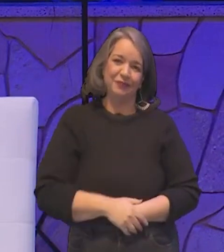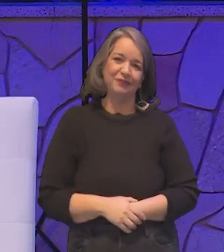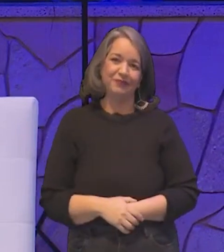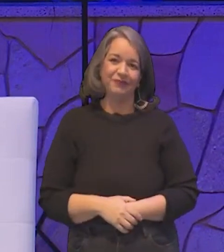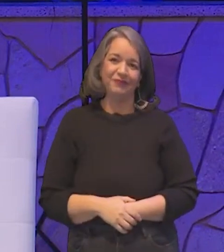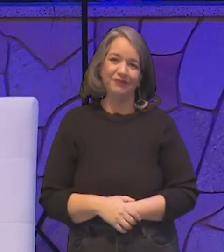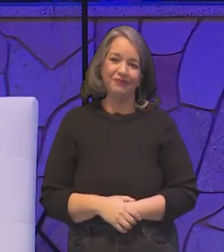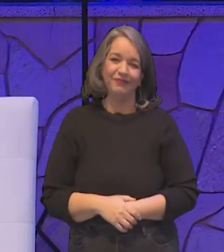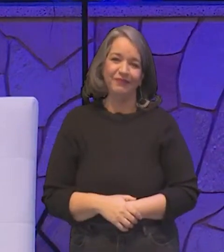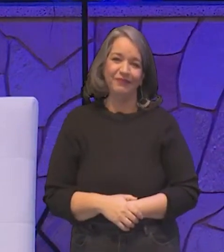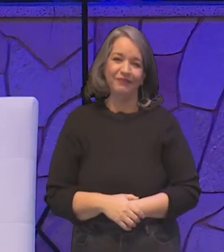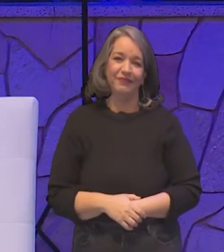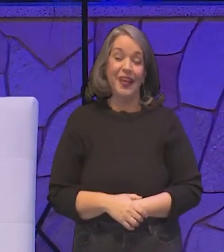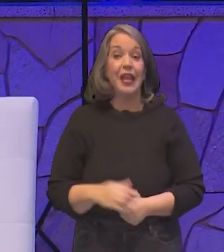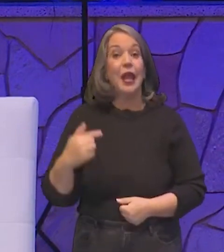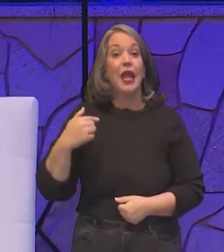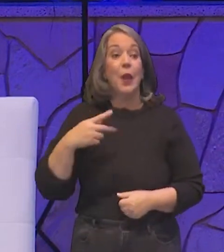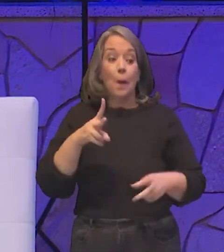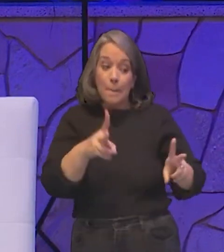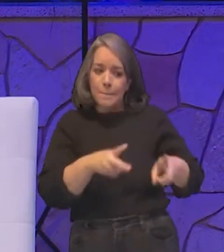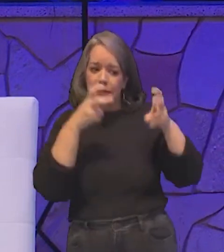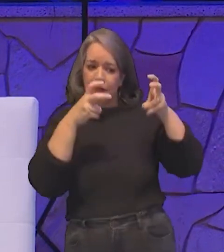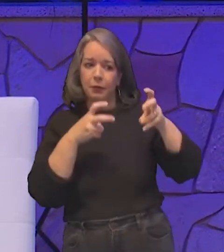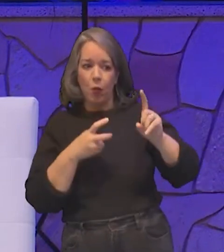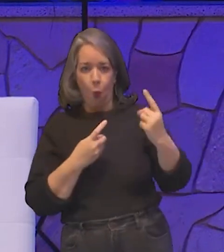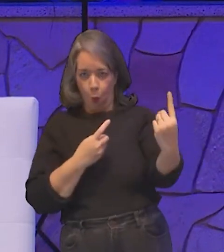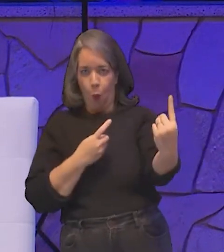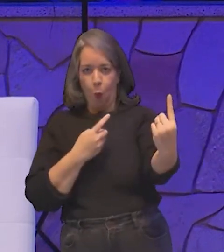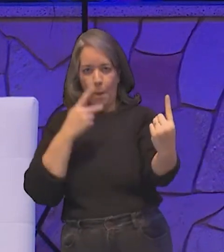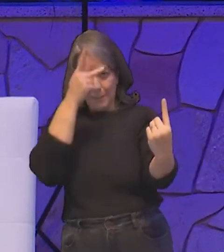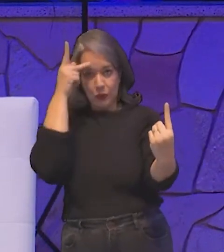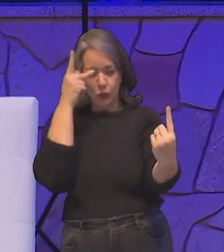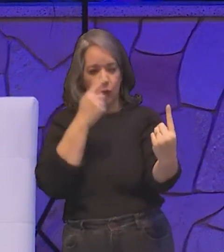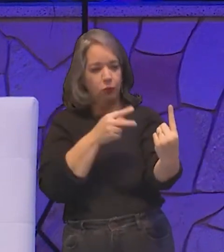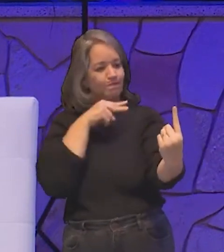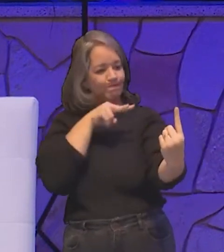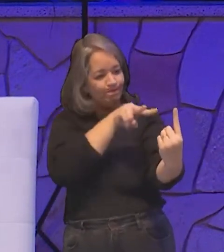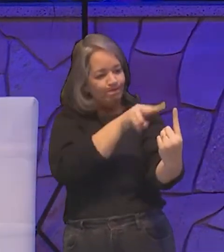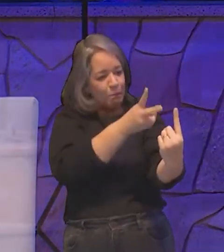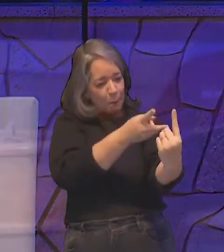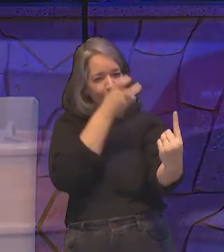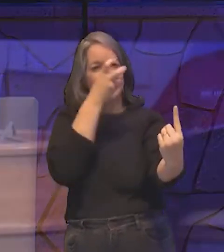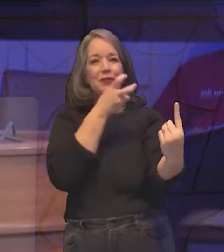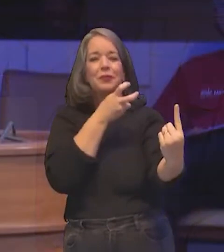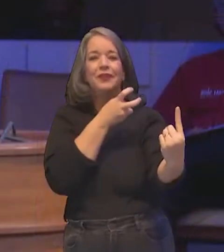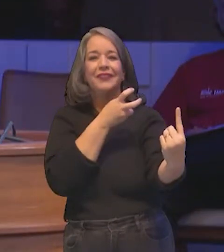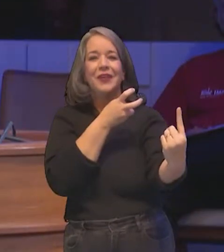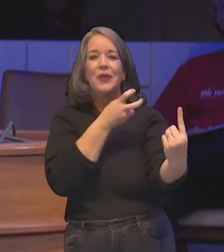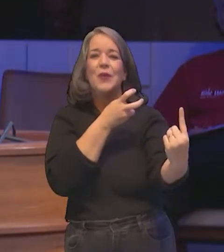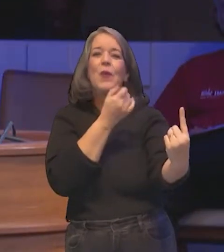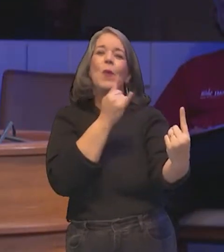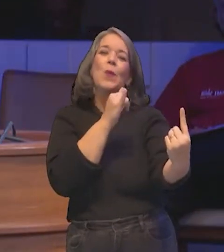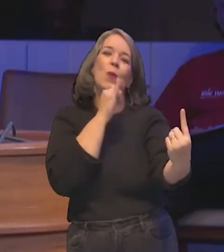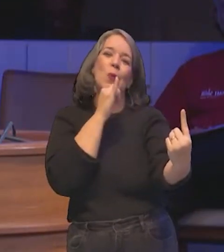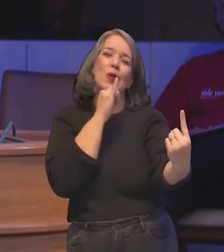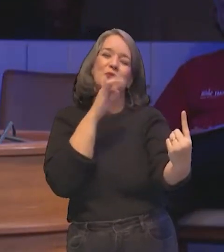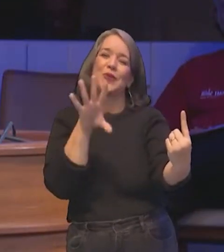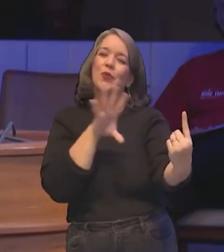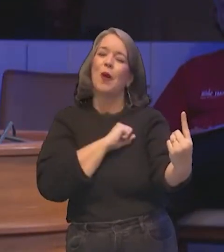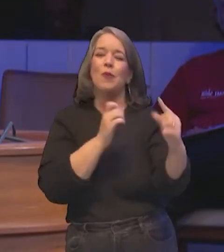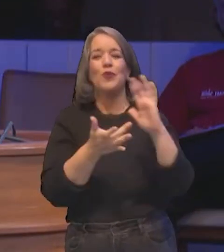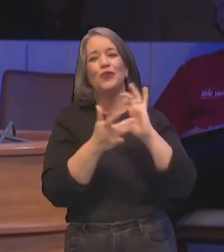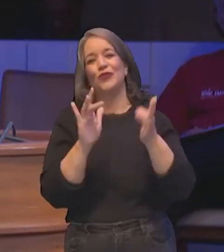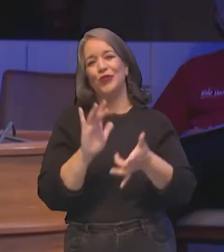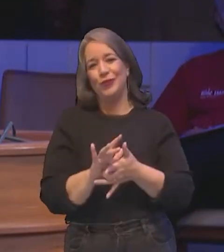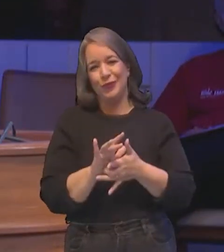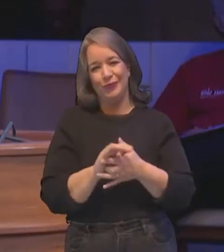Porque eu percebi em uma pessoa o exemplo do amor que Cristo teve por mim.